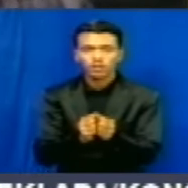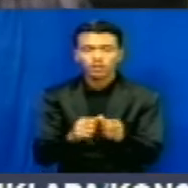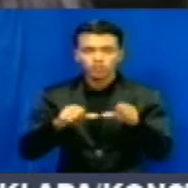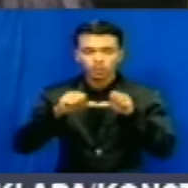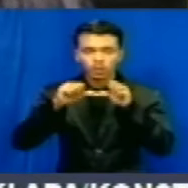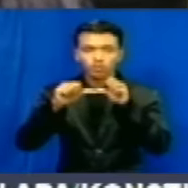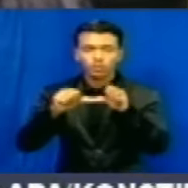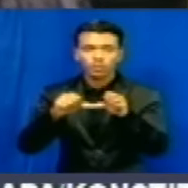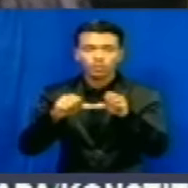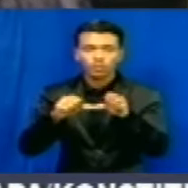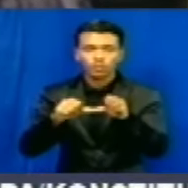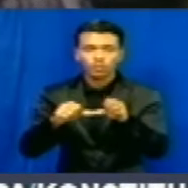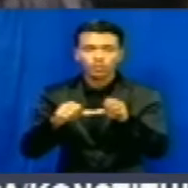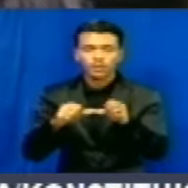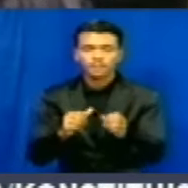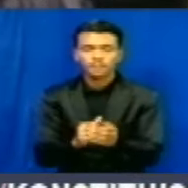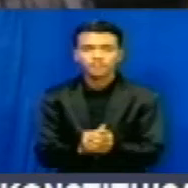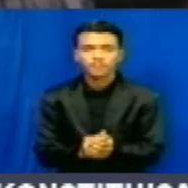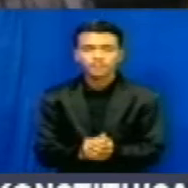avança. Se